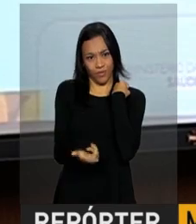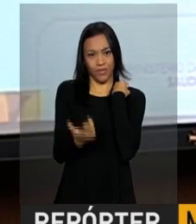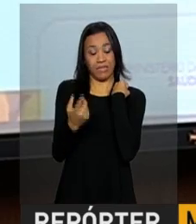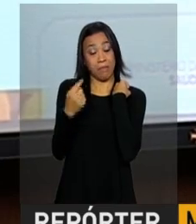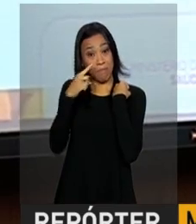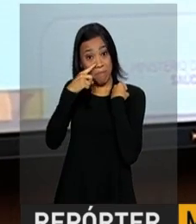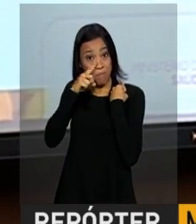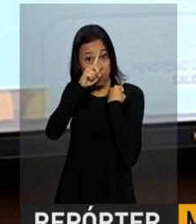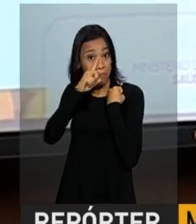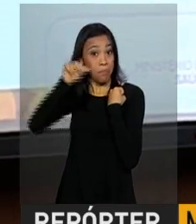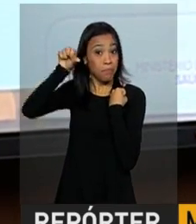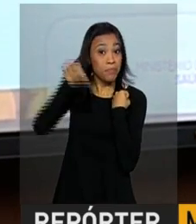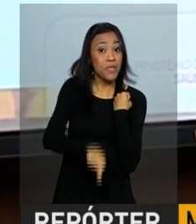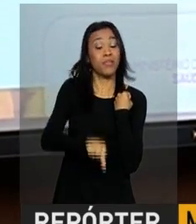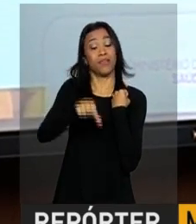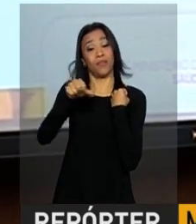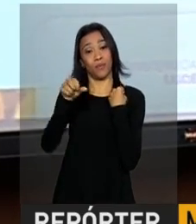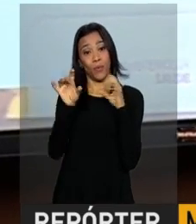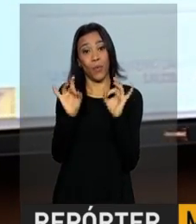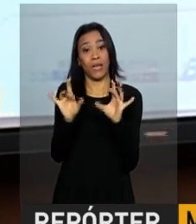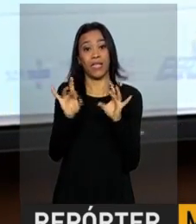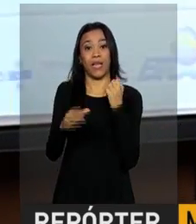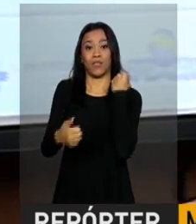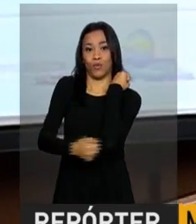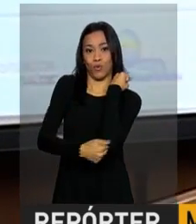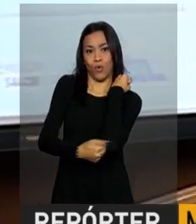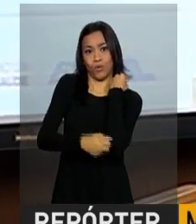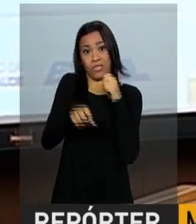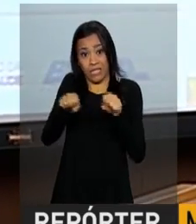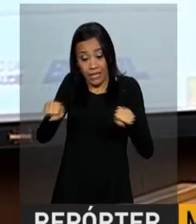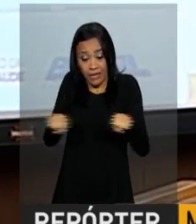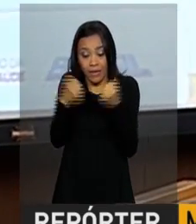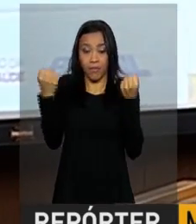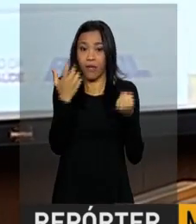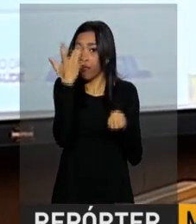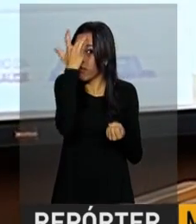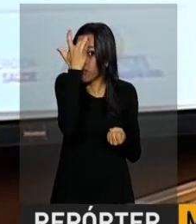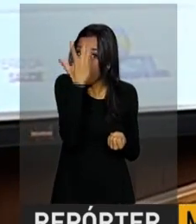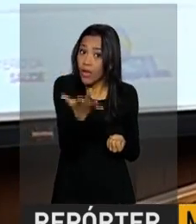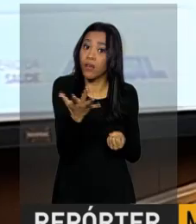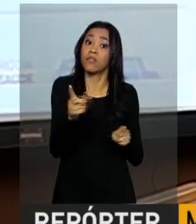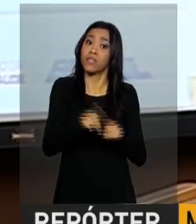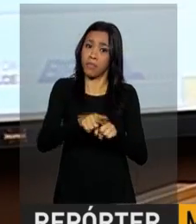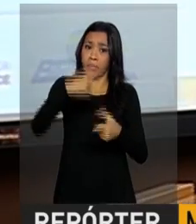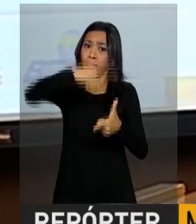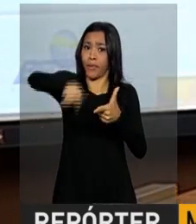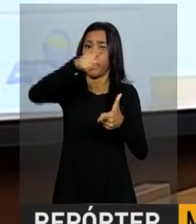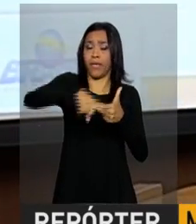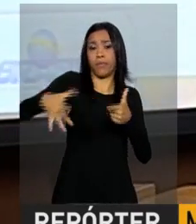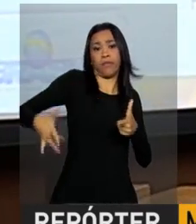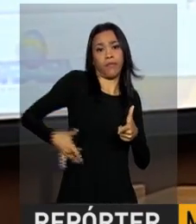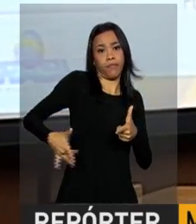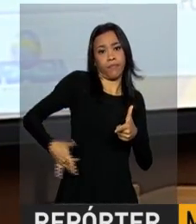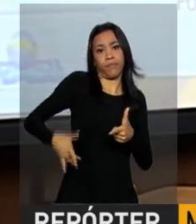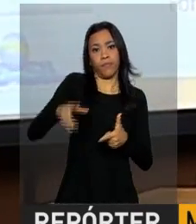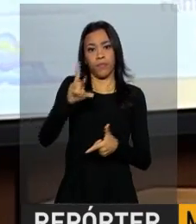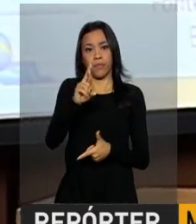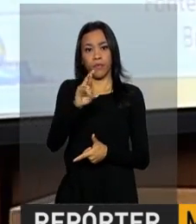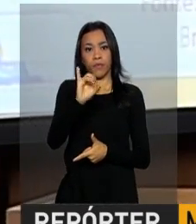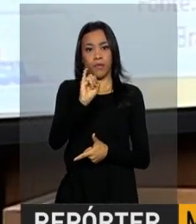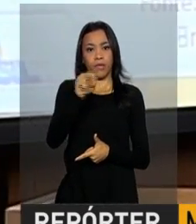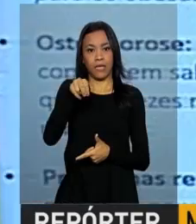qualidade dos Ossos né e a chance de quebrar os ossos é muito maior além dos problemas renais causados por consumo excessivo de